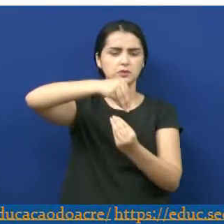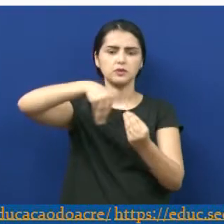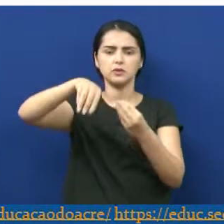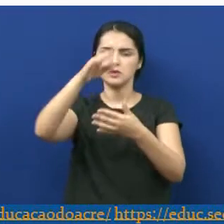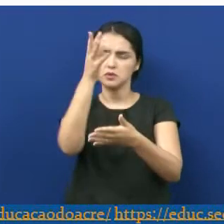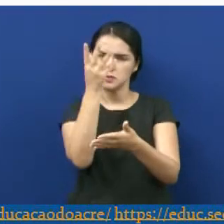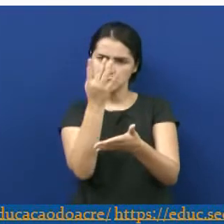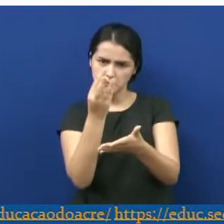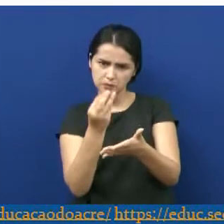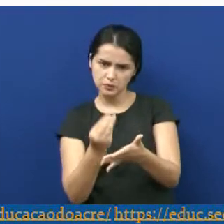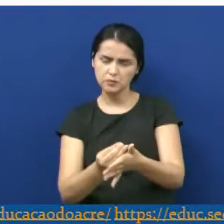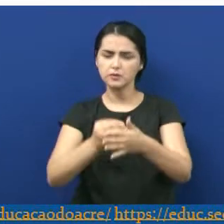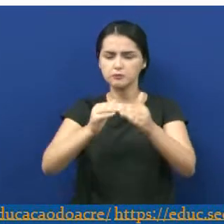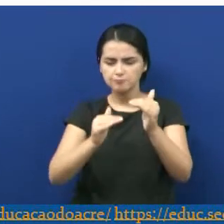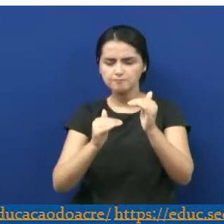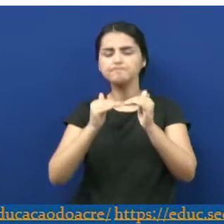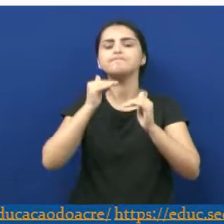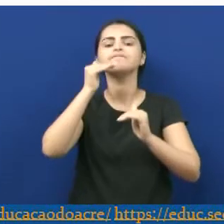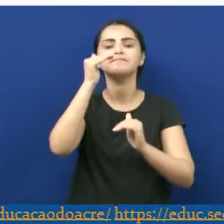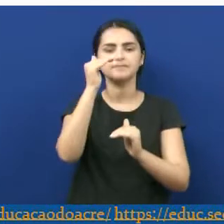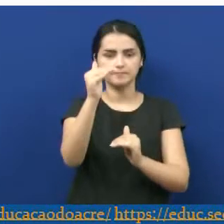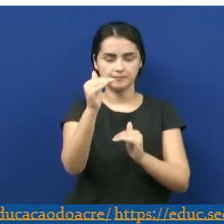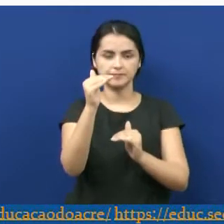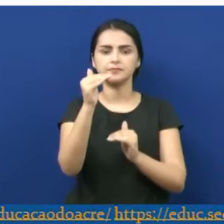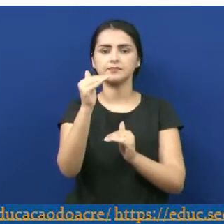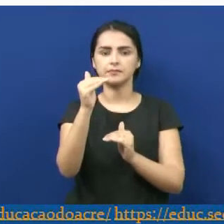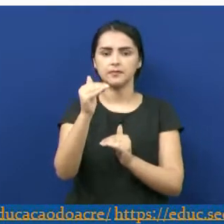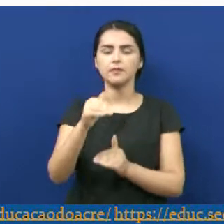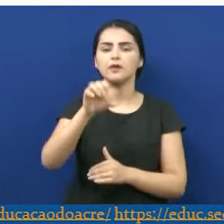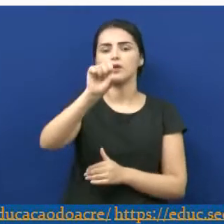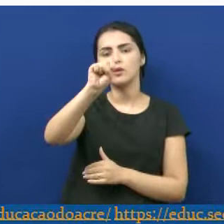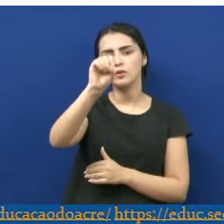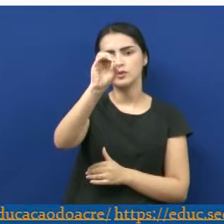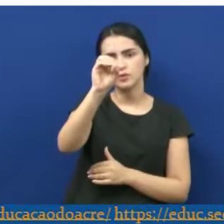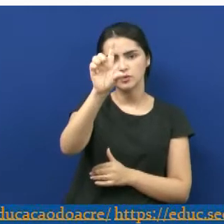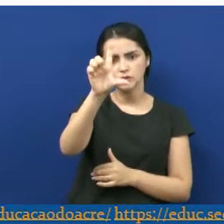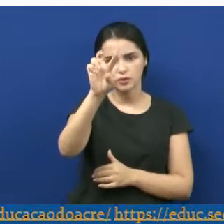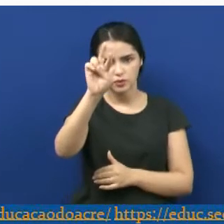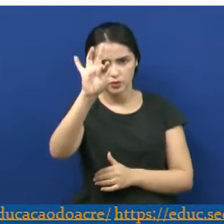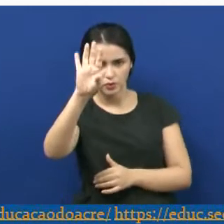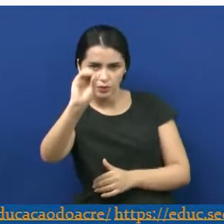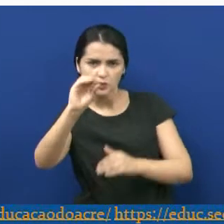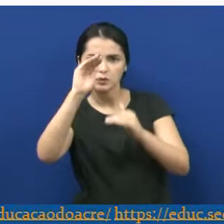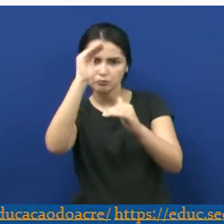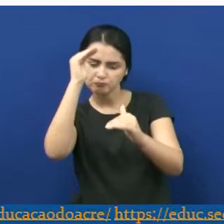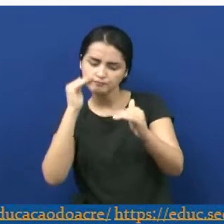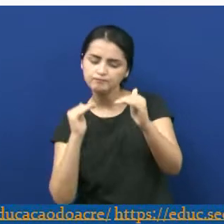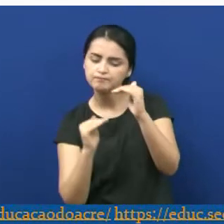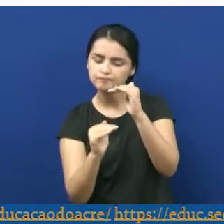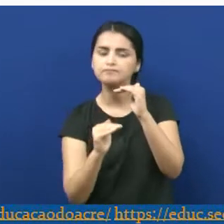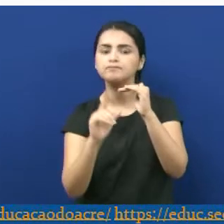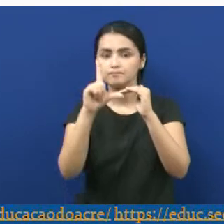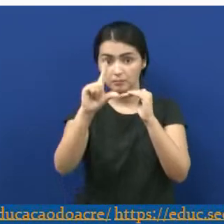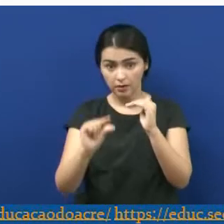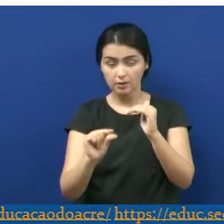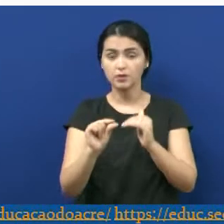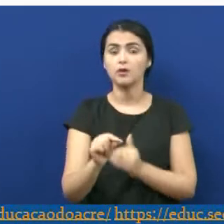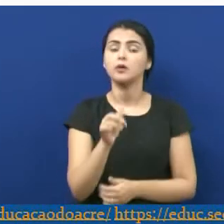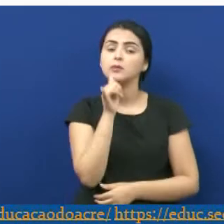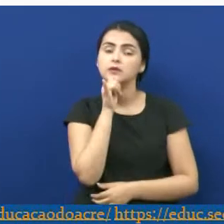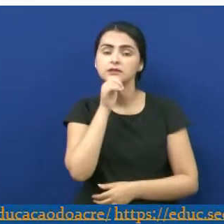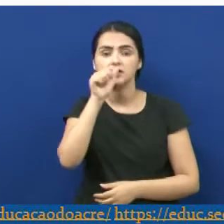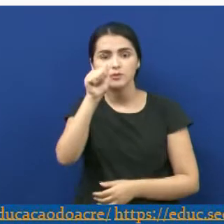aquele que está em maior quantidade e o soluto será aquele que estará em menor quantidade. No caso do ar atmosférico, nós temos